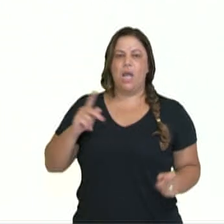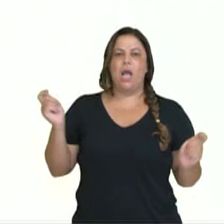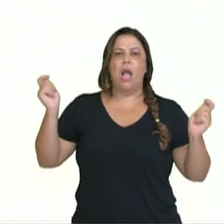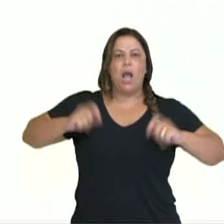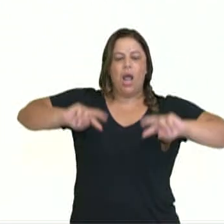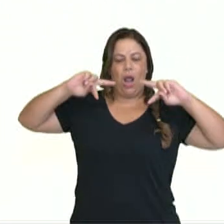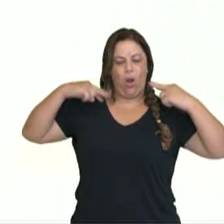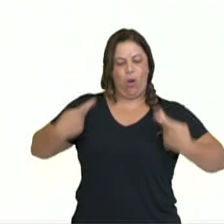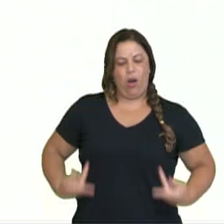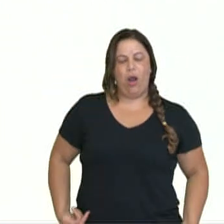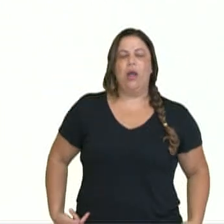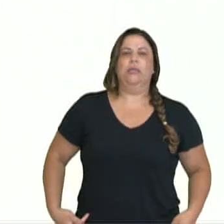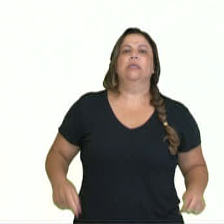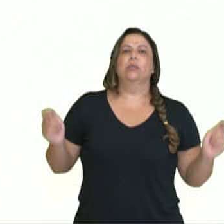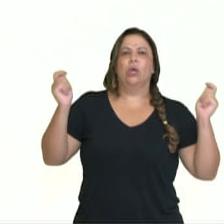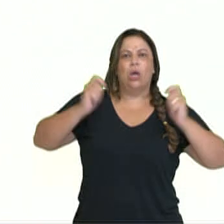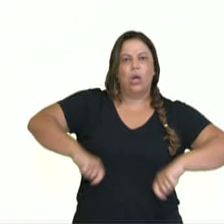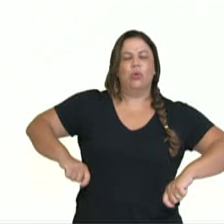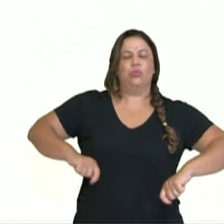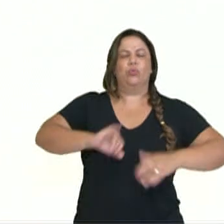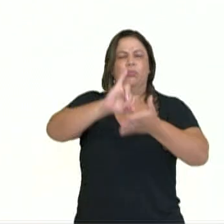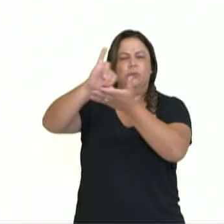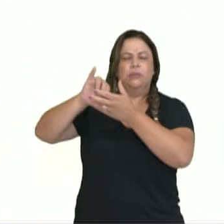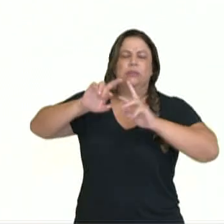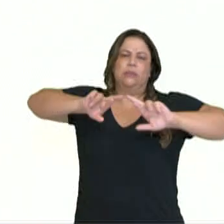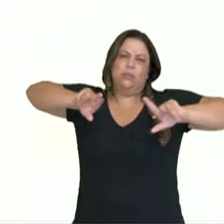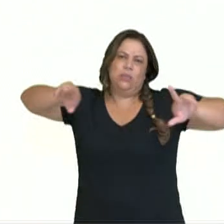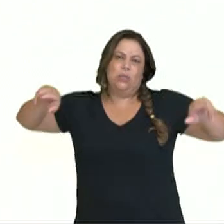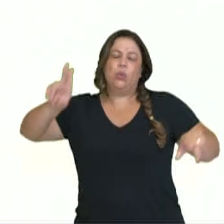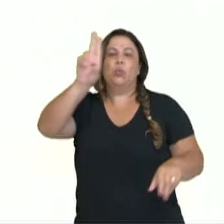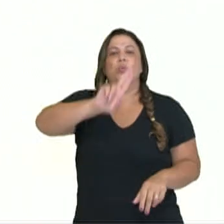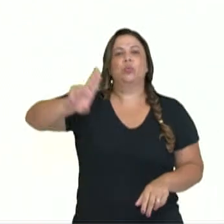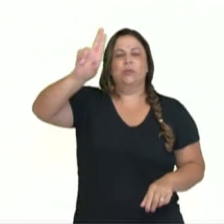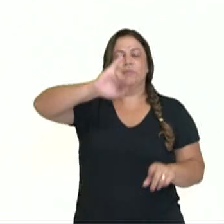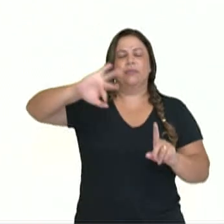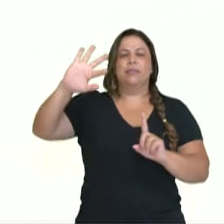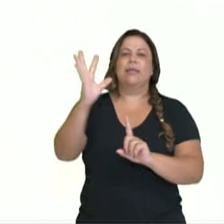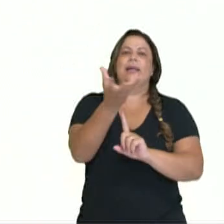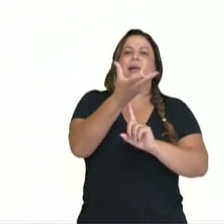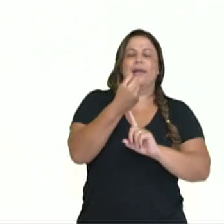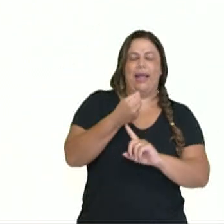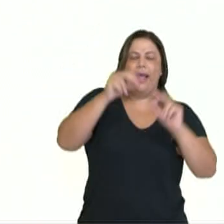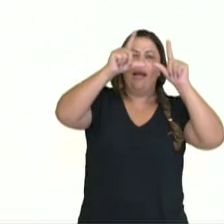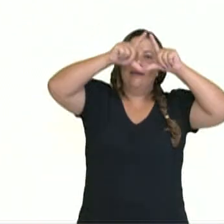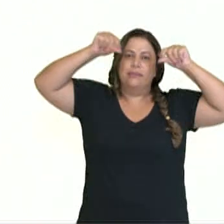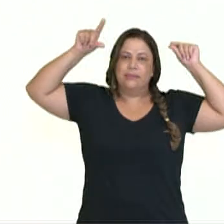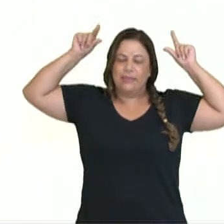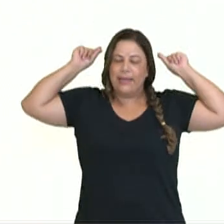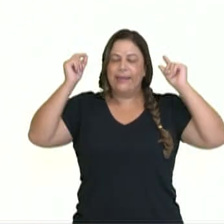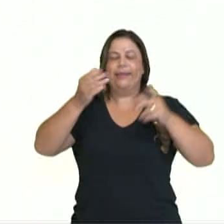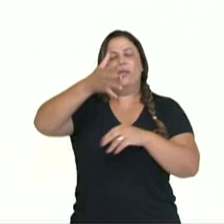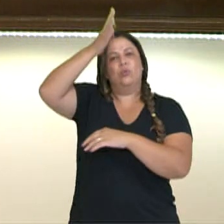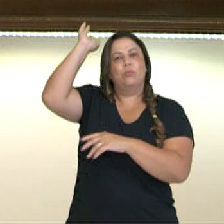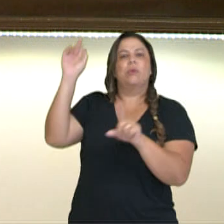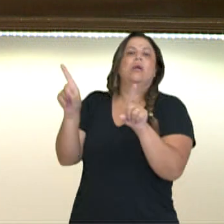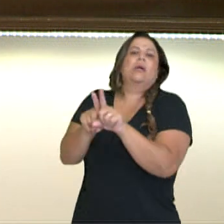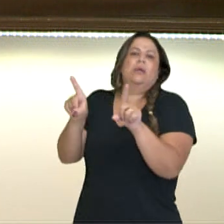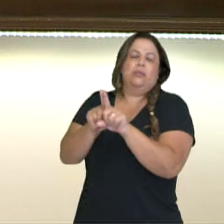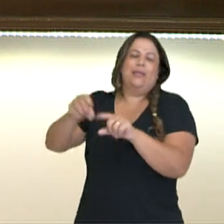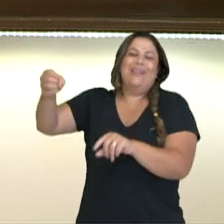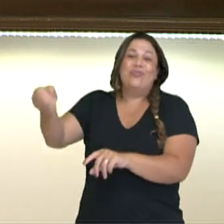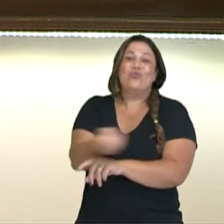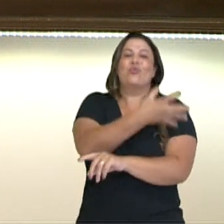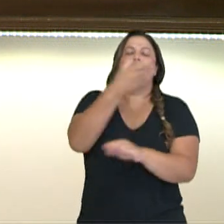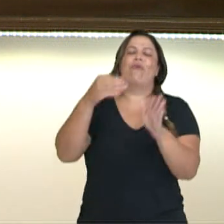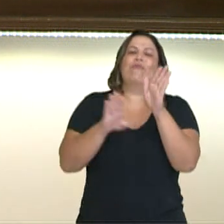humanismo, antropocentrismo, reutilização das artes greco-romanas, rigor científico e a nova classe, a burguesia,